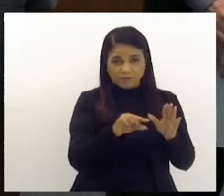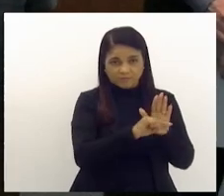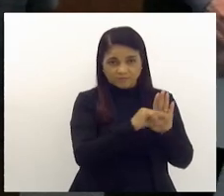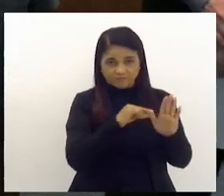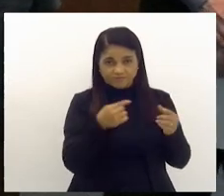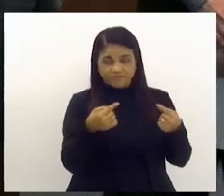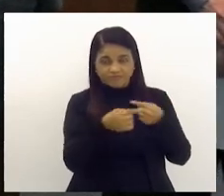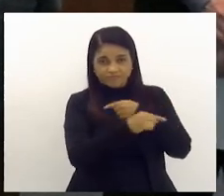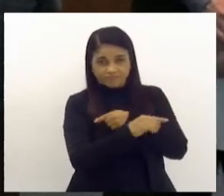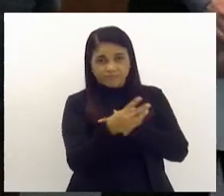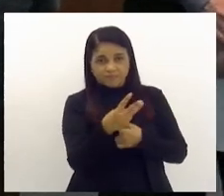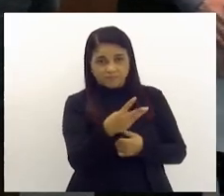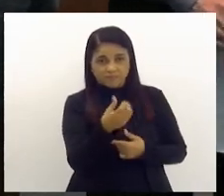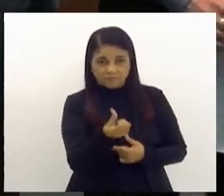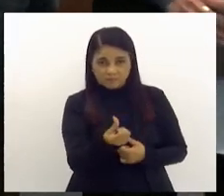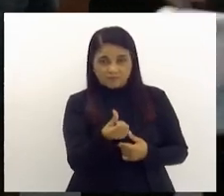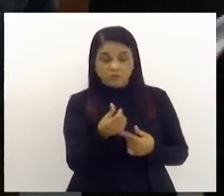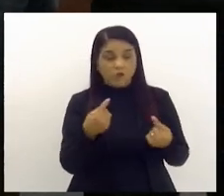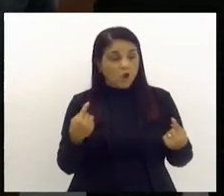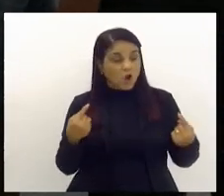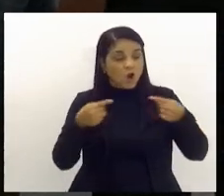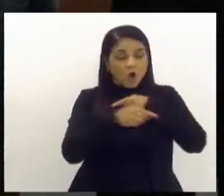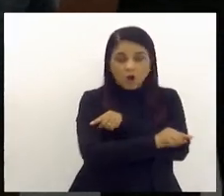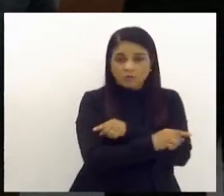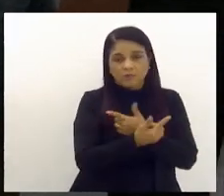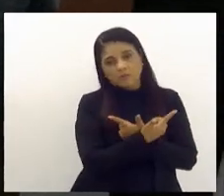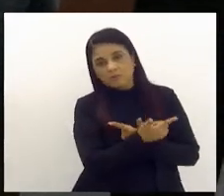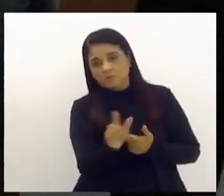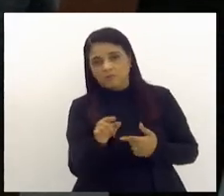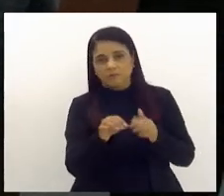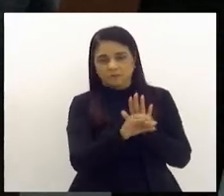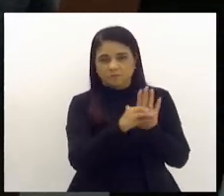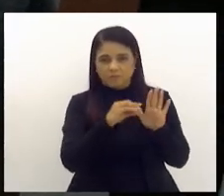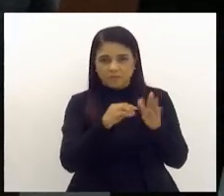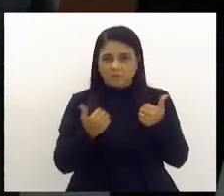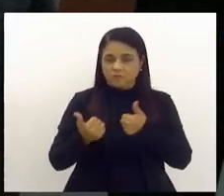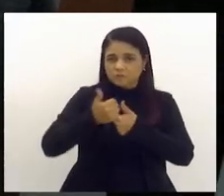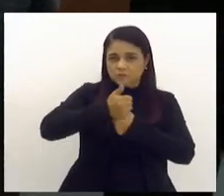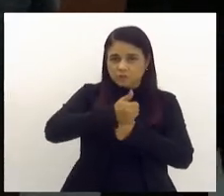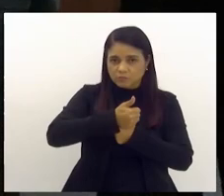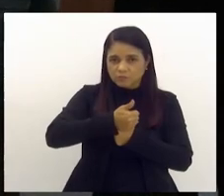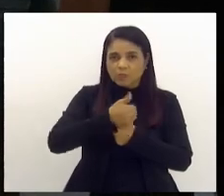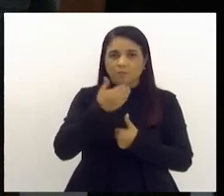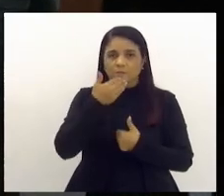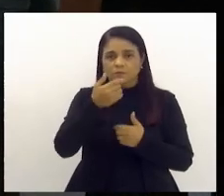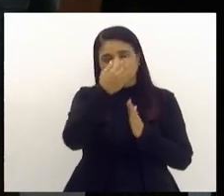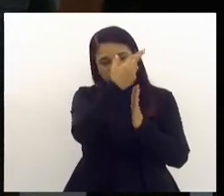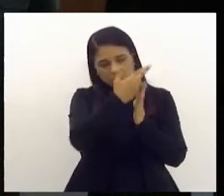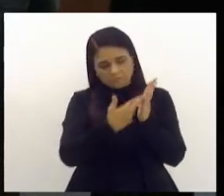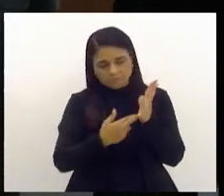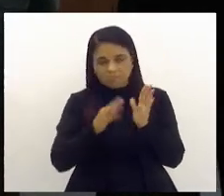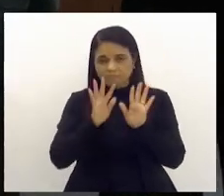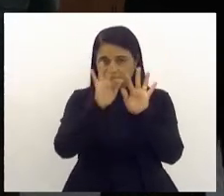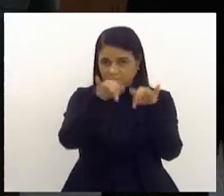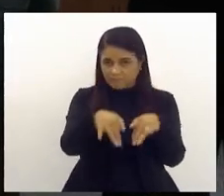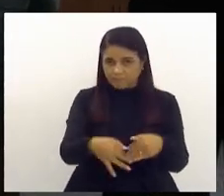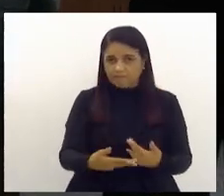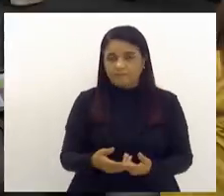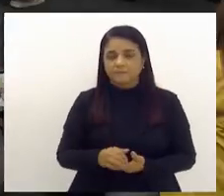número 36, contrário às demais emendas, concluindo por substitutivo, pedindo forma final de redação.